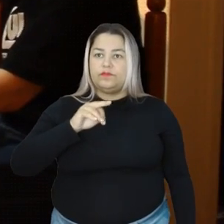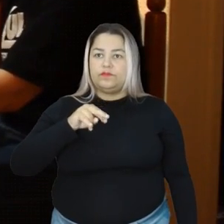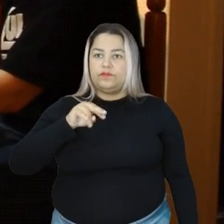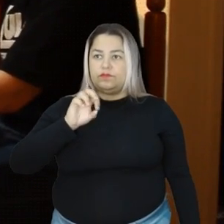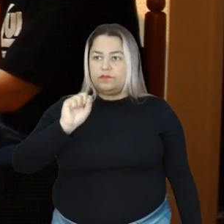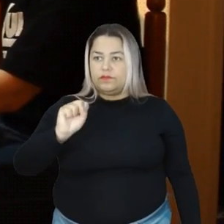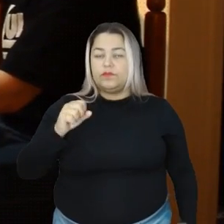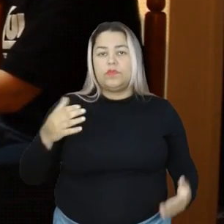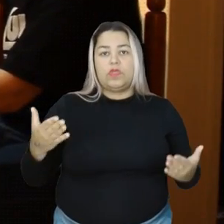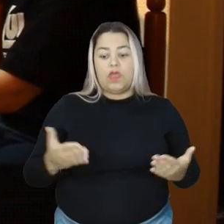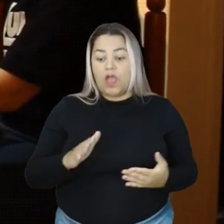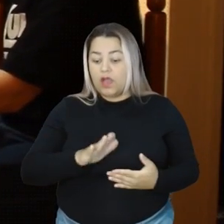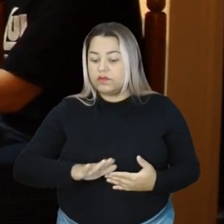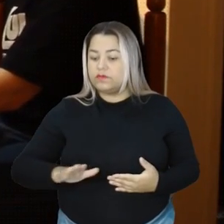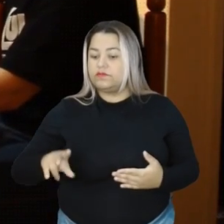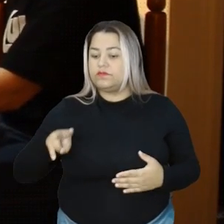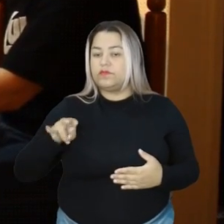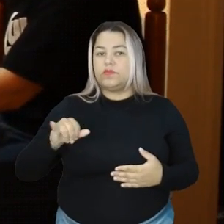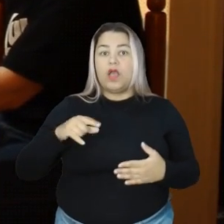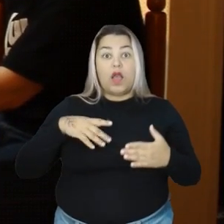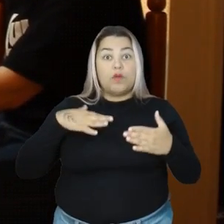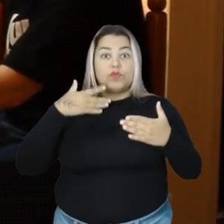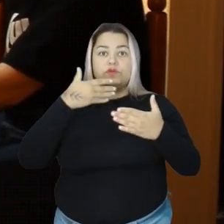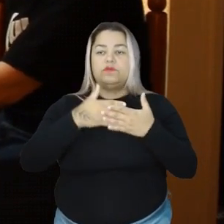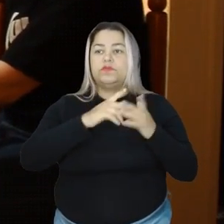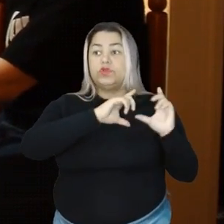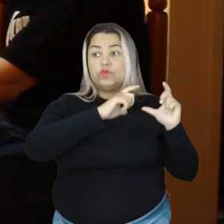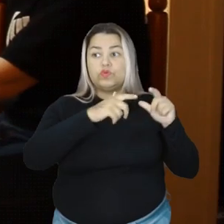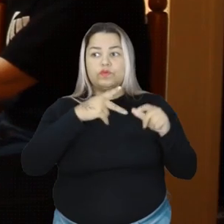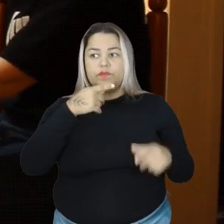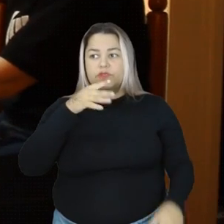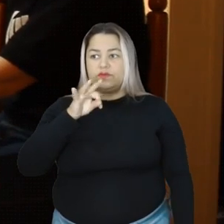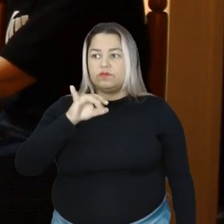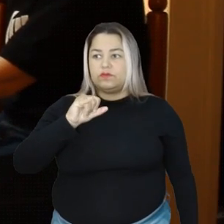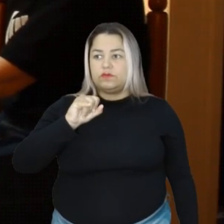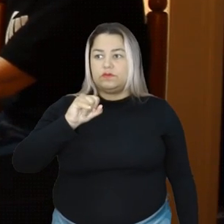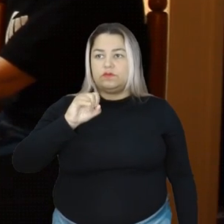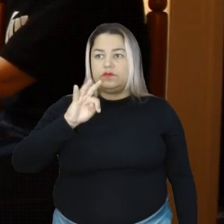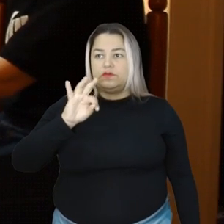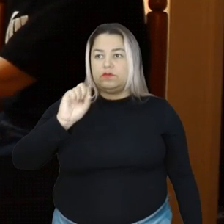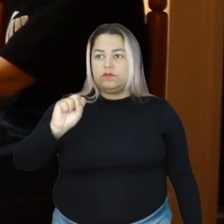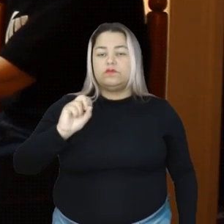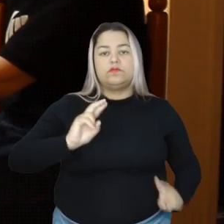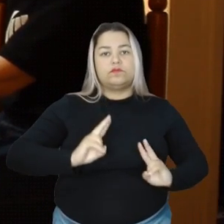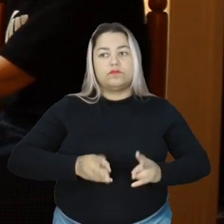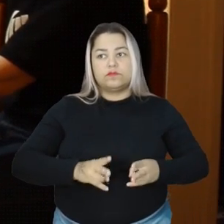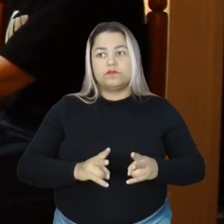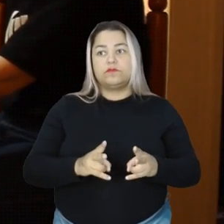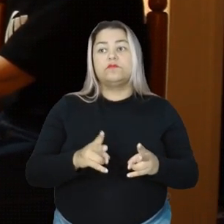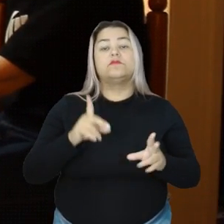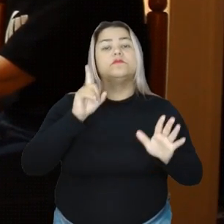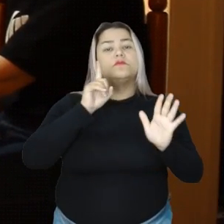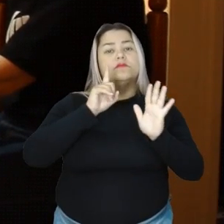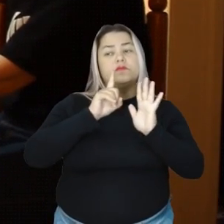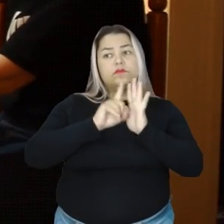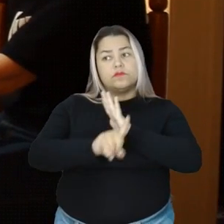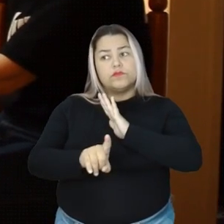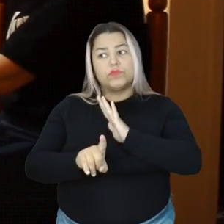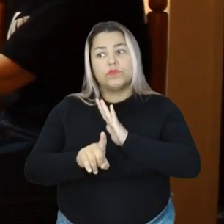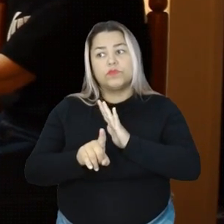crianças que vão ser a próxima geração de petistas. Sejam sempre